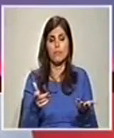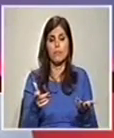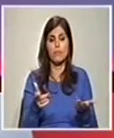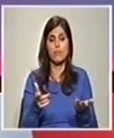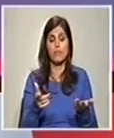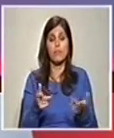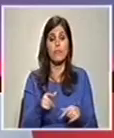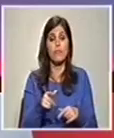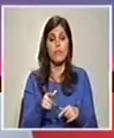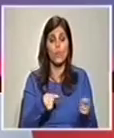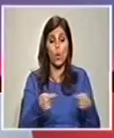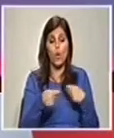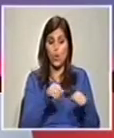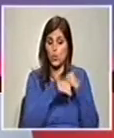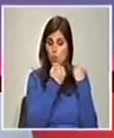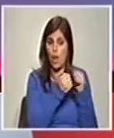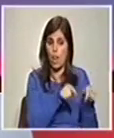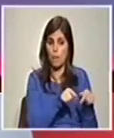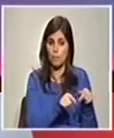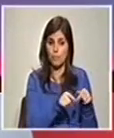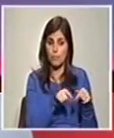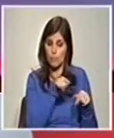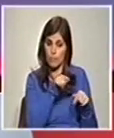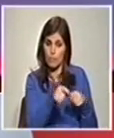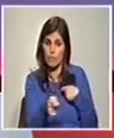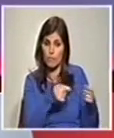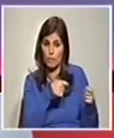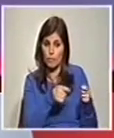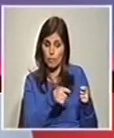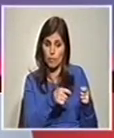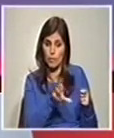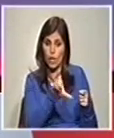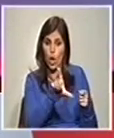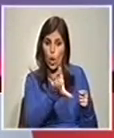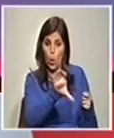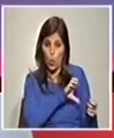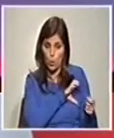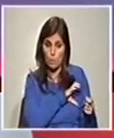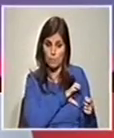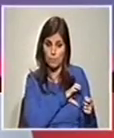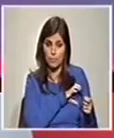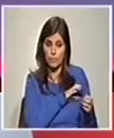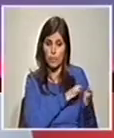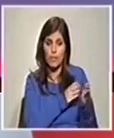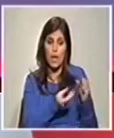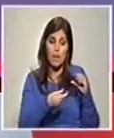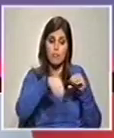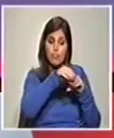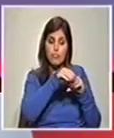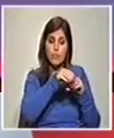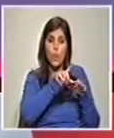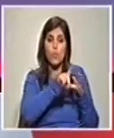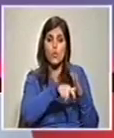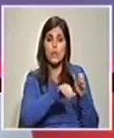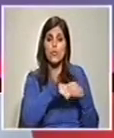no caso de um negócio social, esse negócio que vai dar lucro é para ser aplicado especificamente num projeto